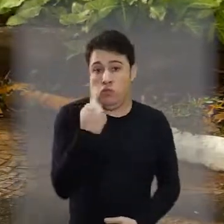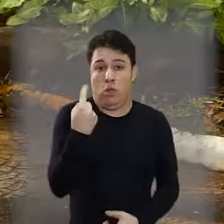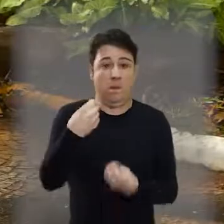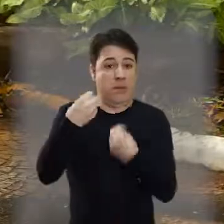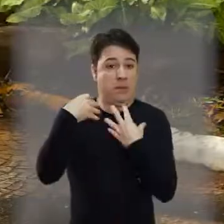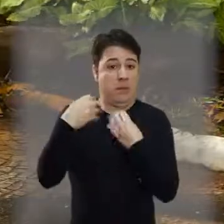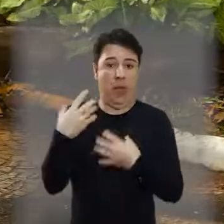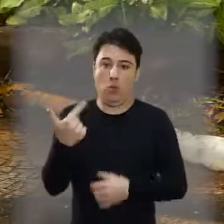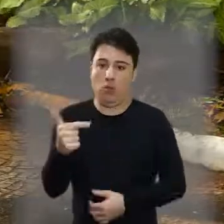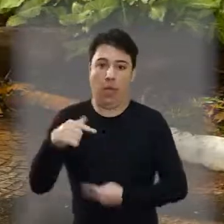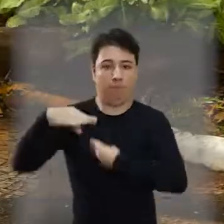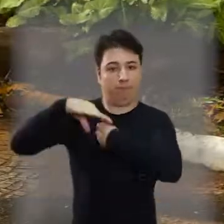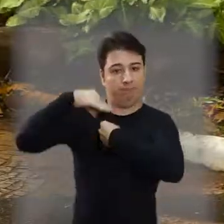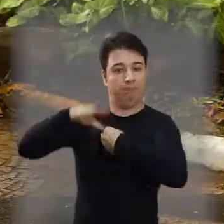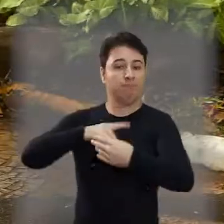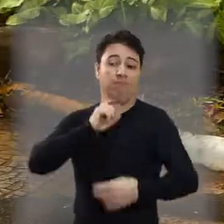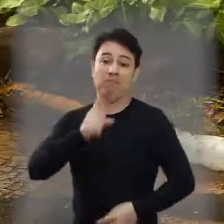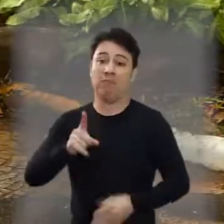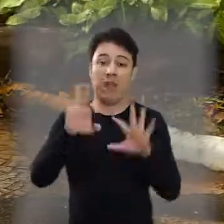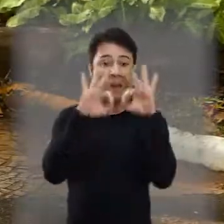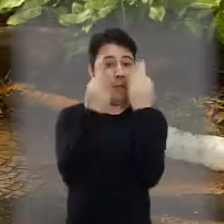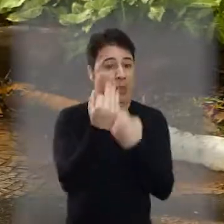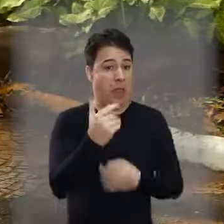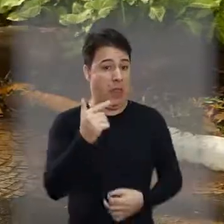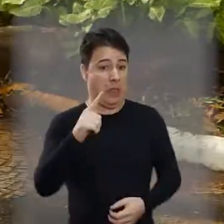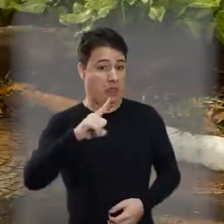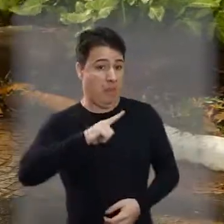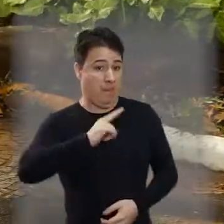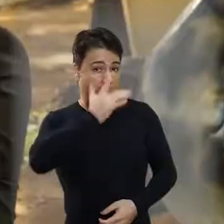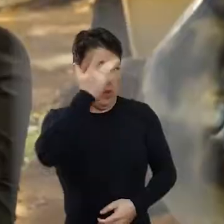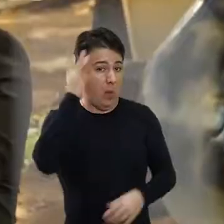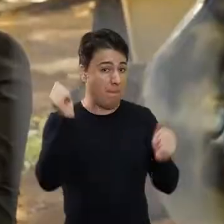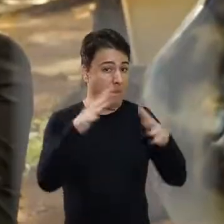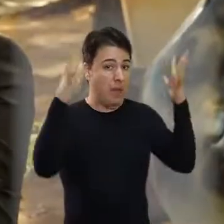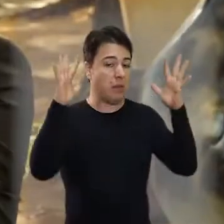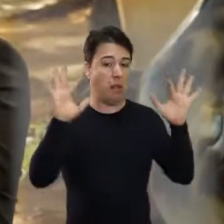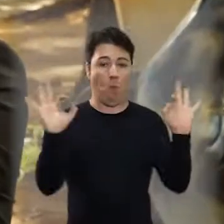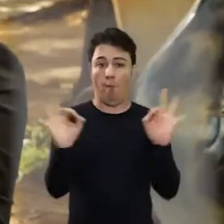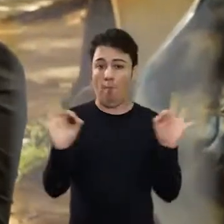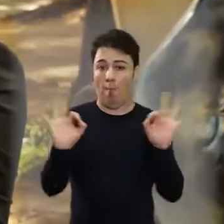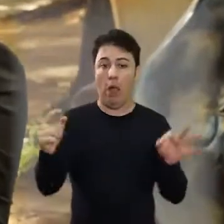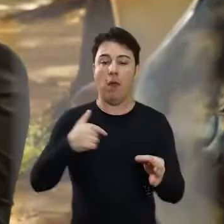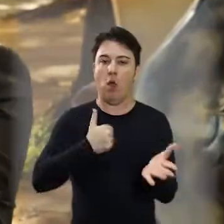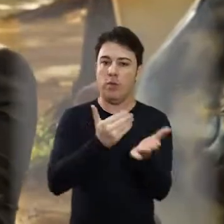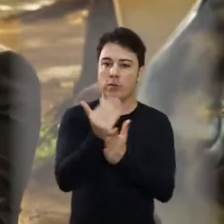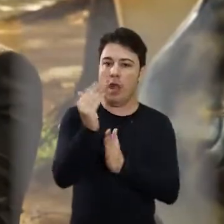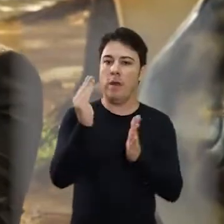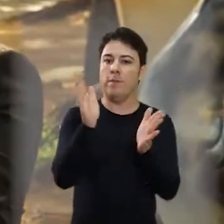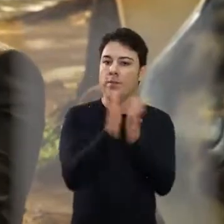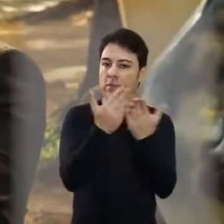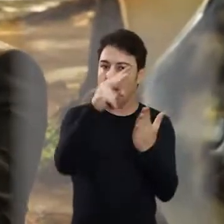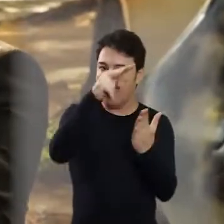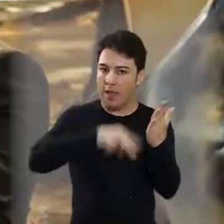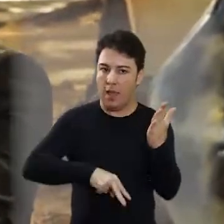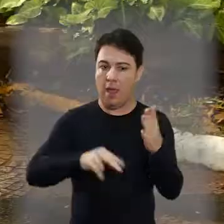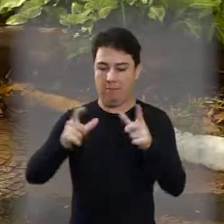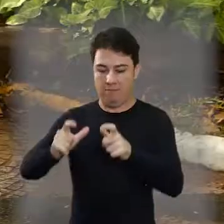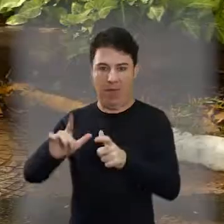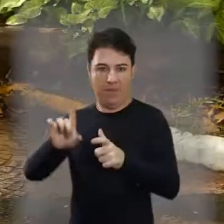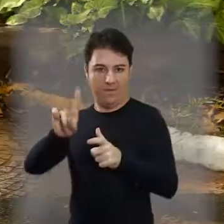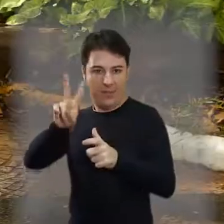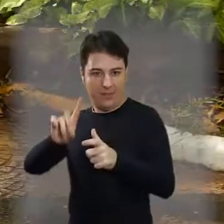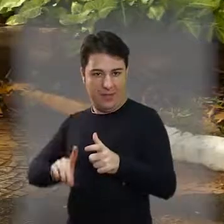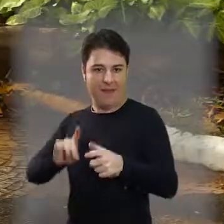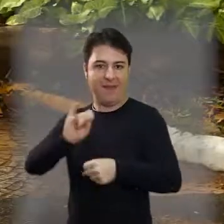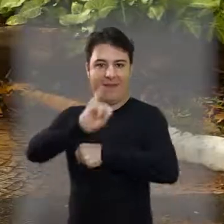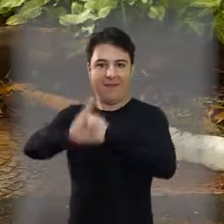não tenho um mentor, não tenho uma pessoa que ficou ali comigo, também não tenho nenhum mágico na família. Eu comecei sozinho com livros, com DVDs,